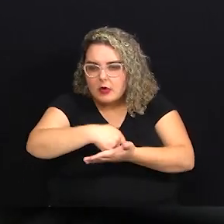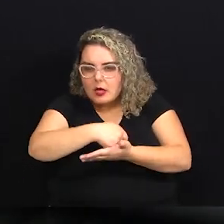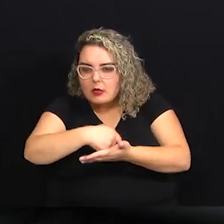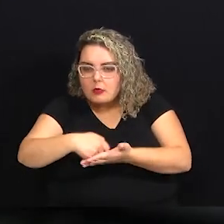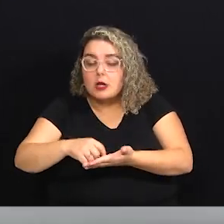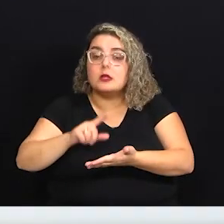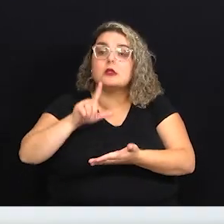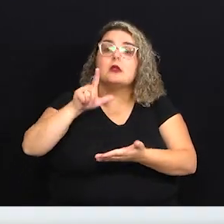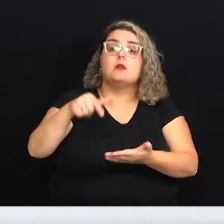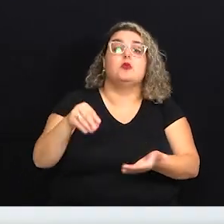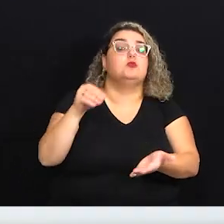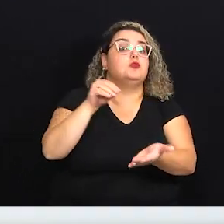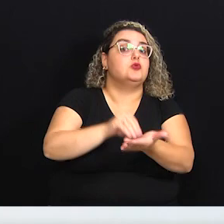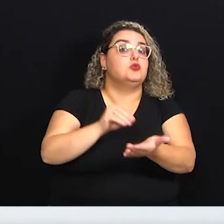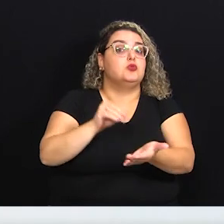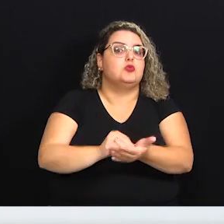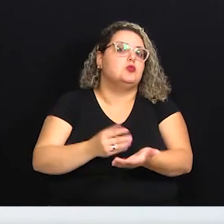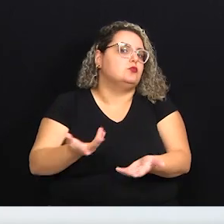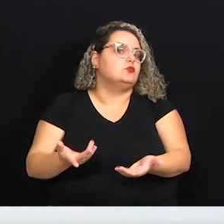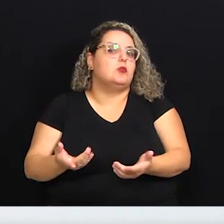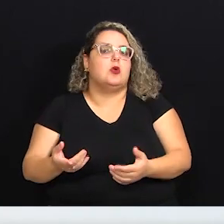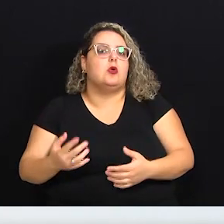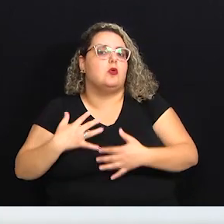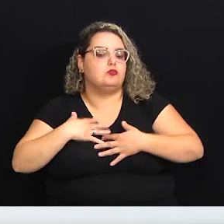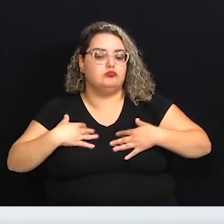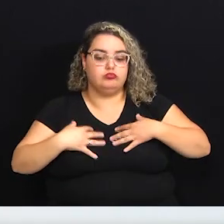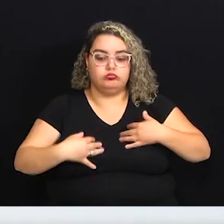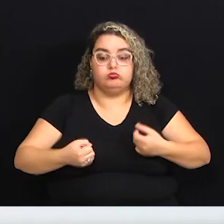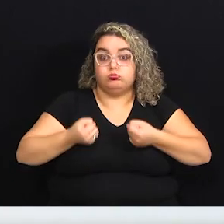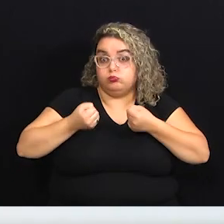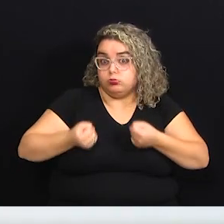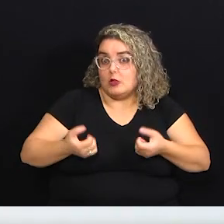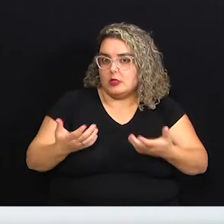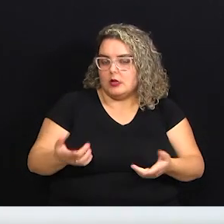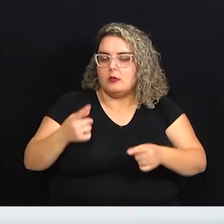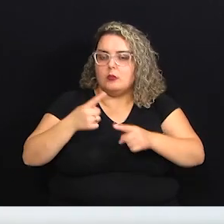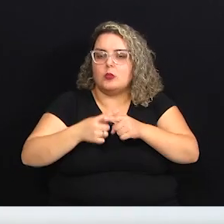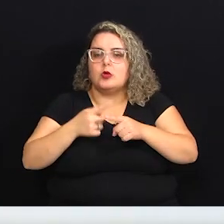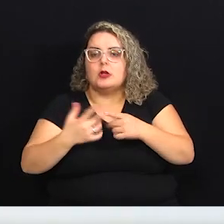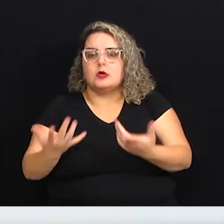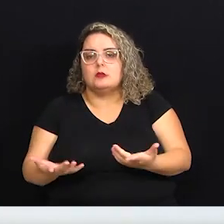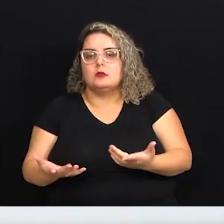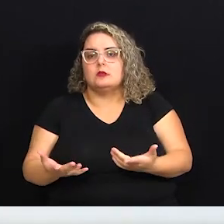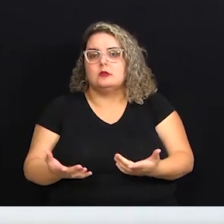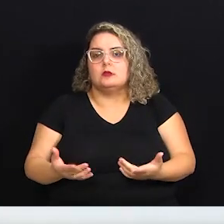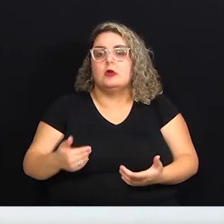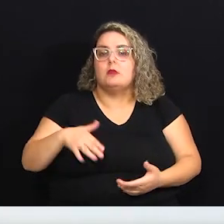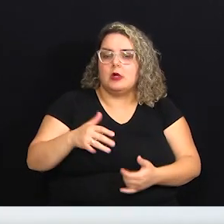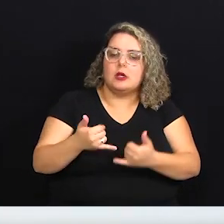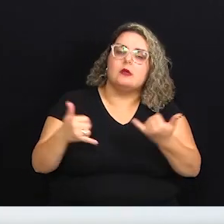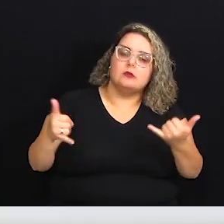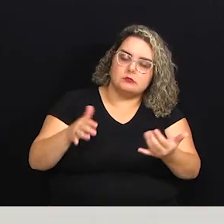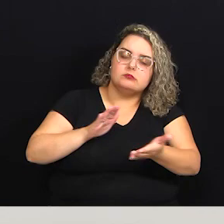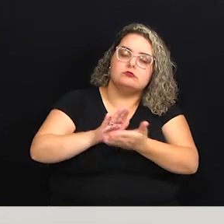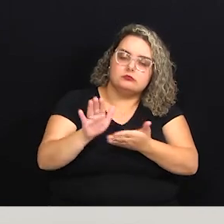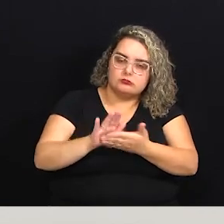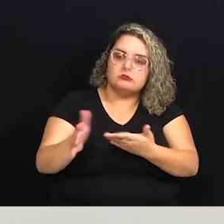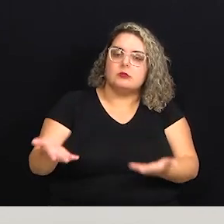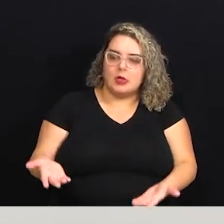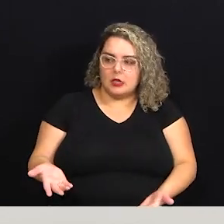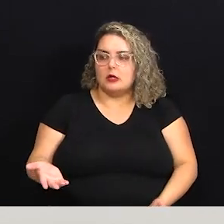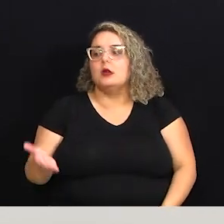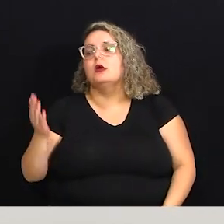ferro numa seda, para depois, por último, você passar em tecidos mais grossos, porque vão demandar mais